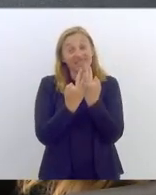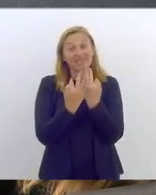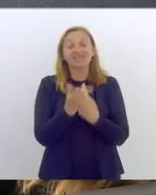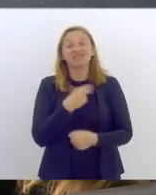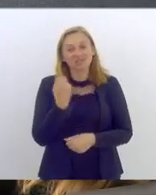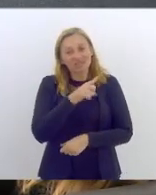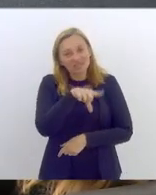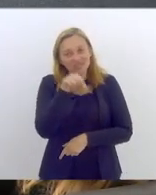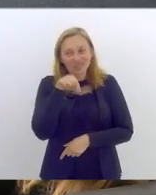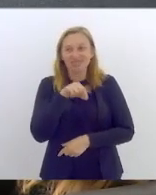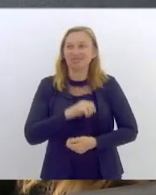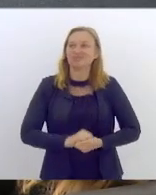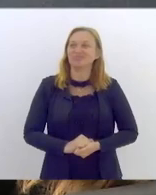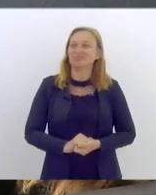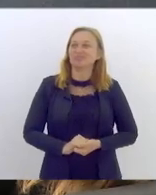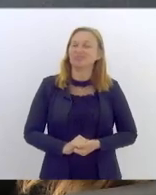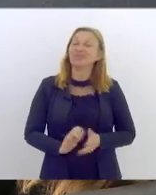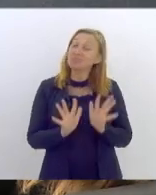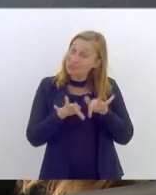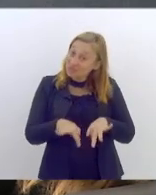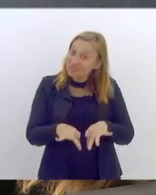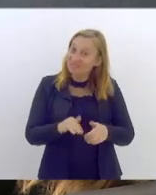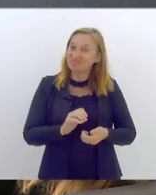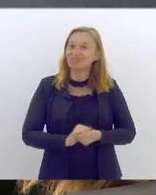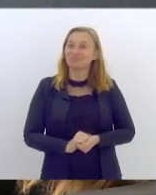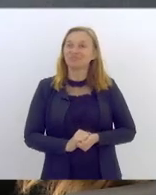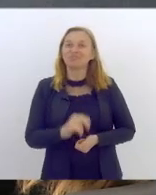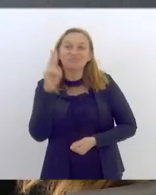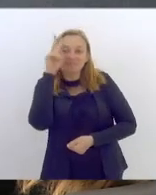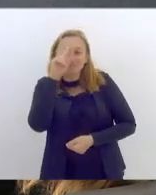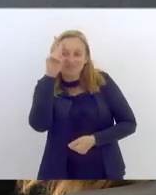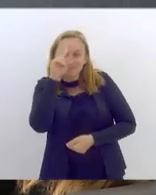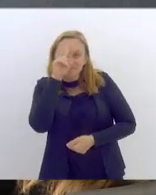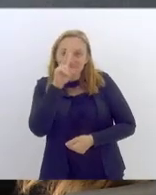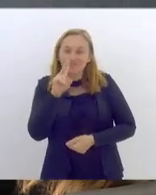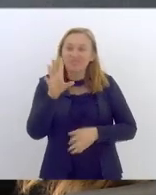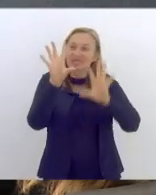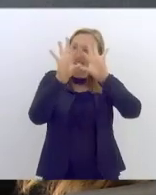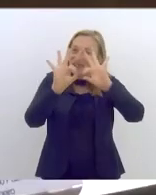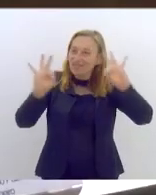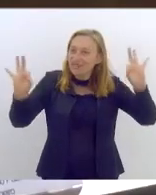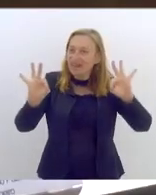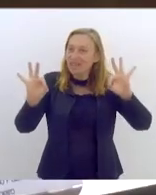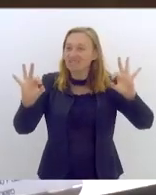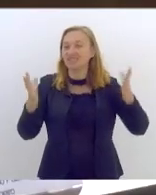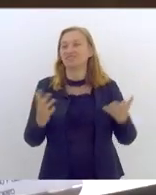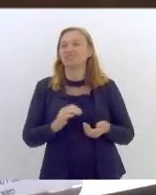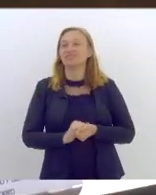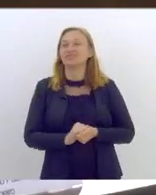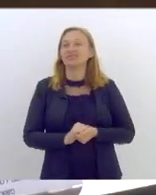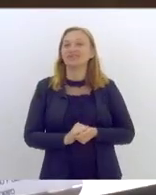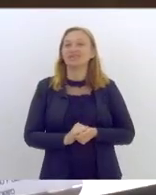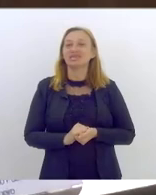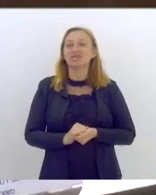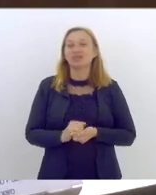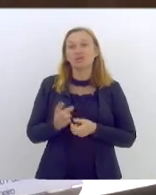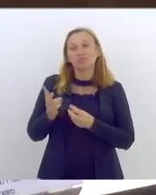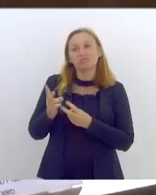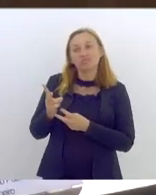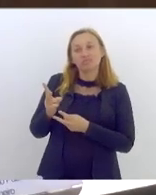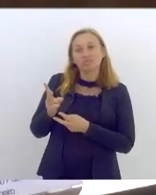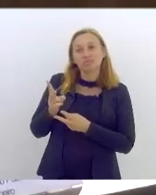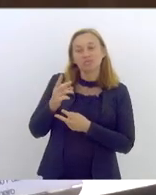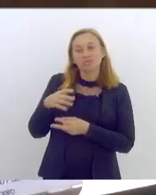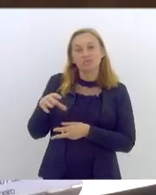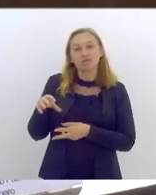Nós escolhemos por fim lembro de uma frase que há muito tempo ouvir talvez